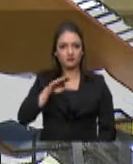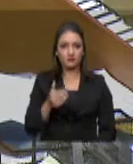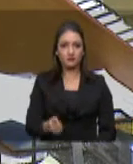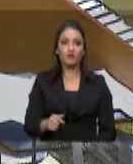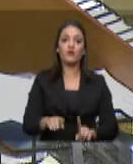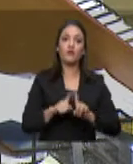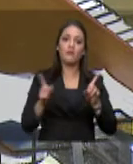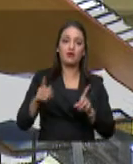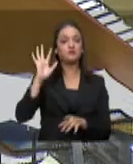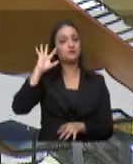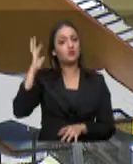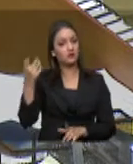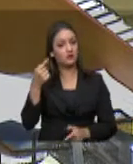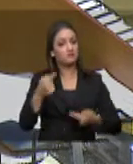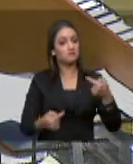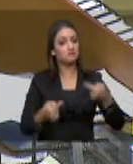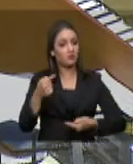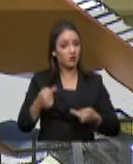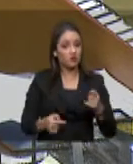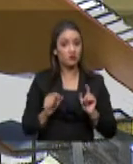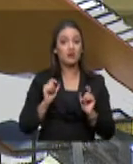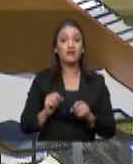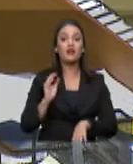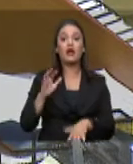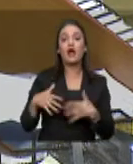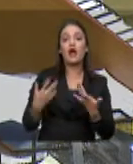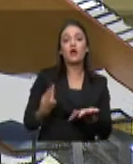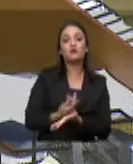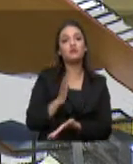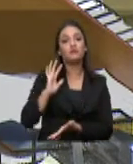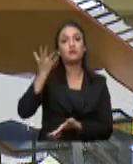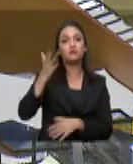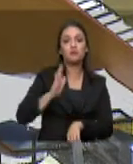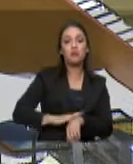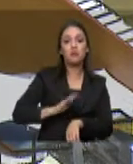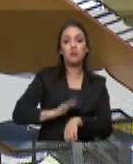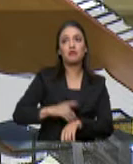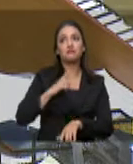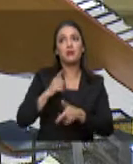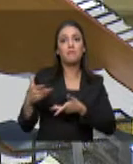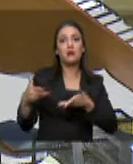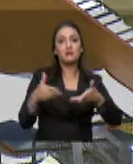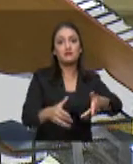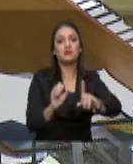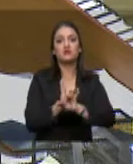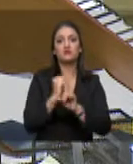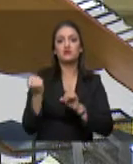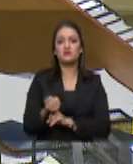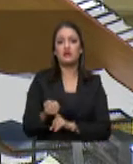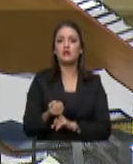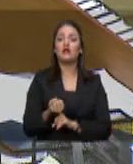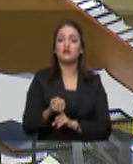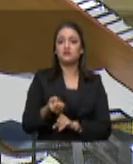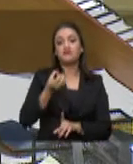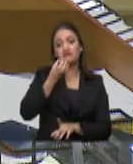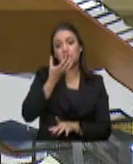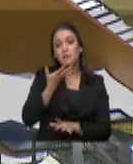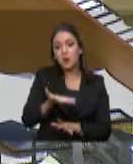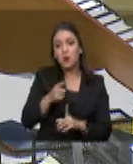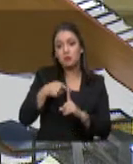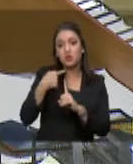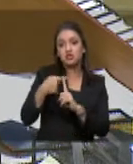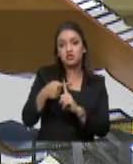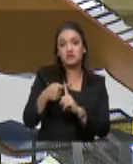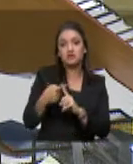uma opção política, entendeu-se, em um determinado momento histórico, que essa participação seria interessante e útil.